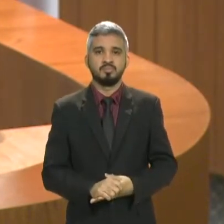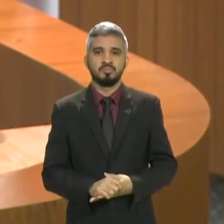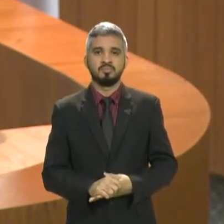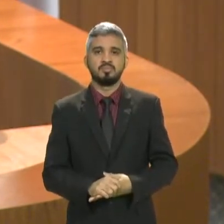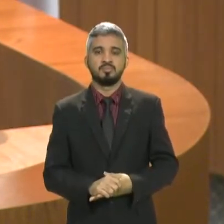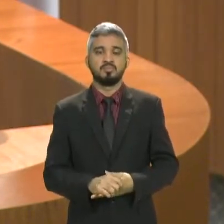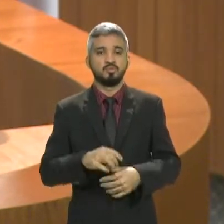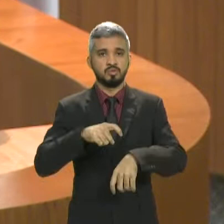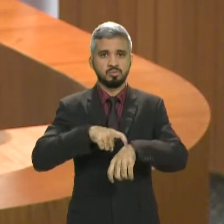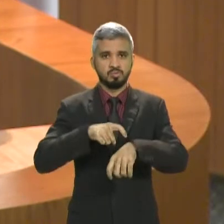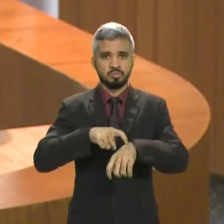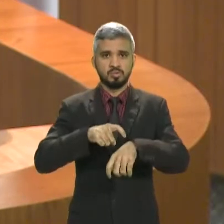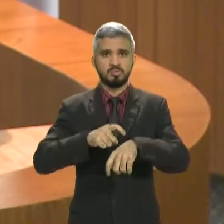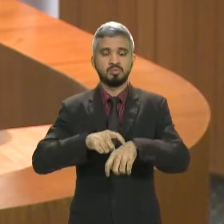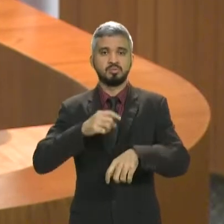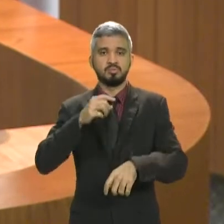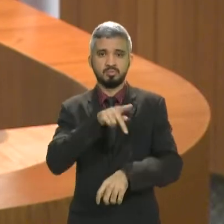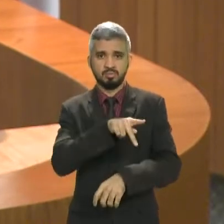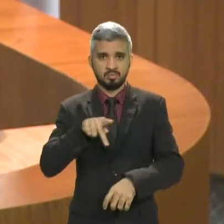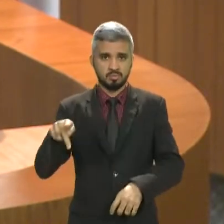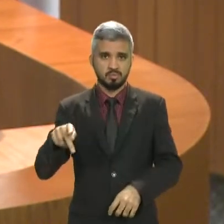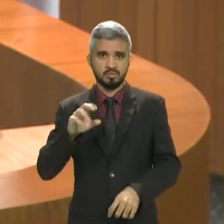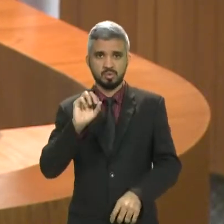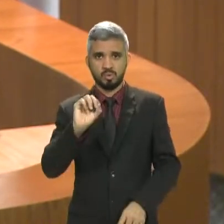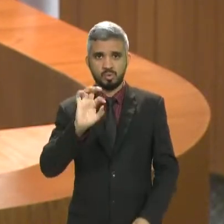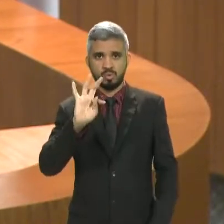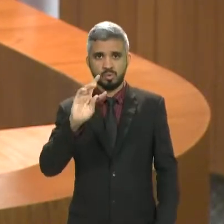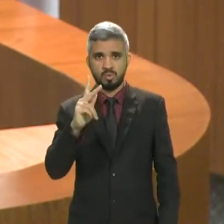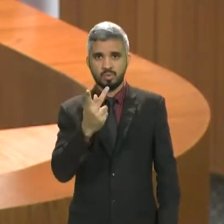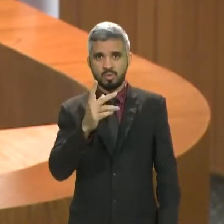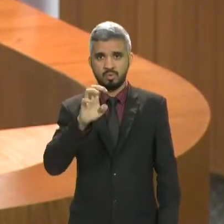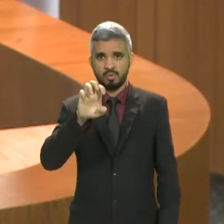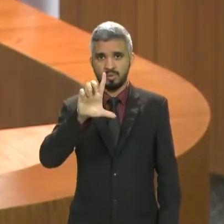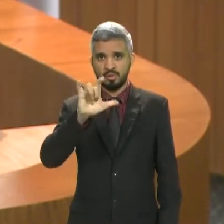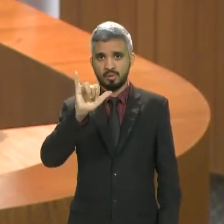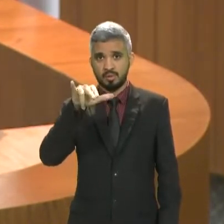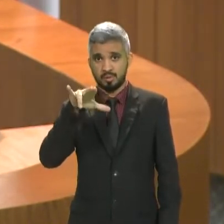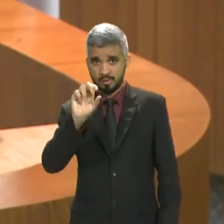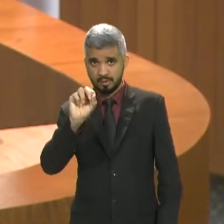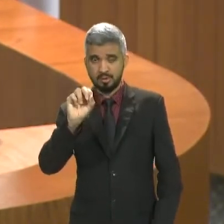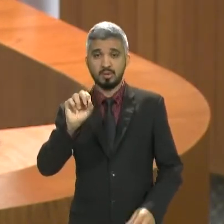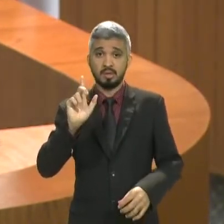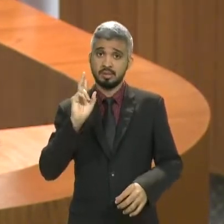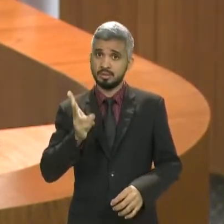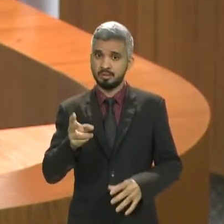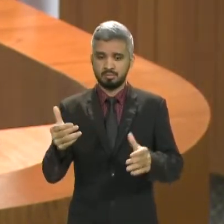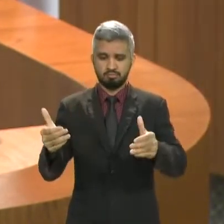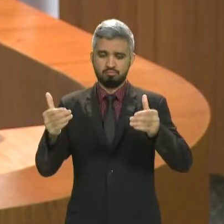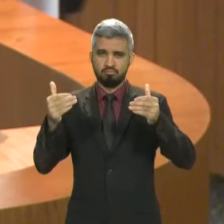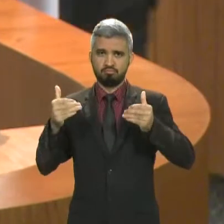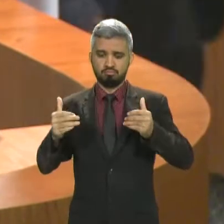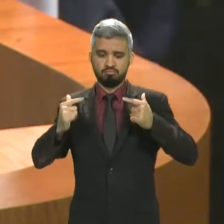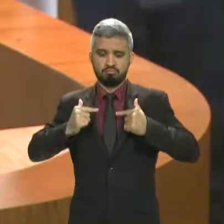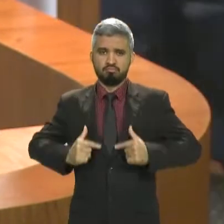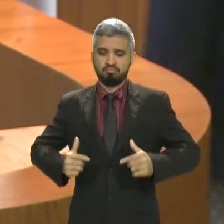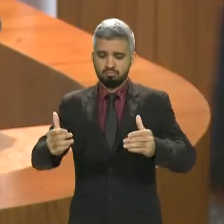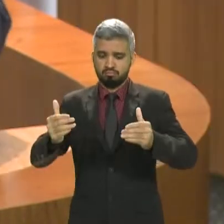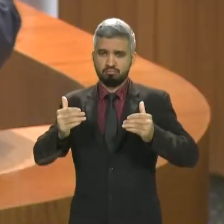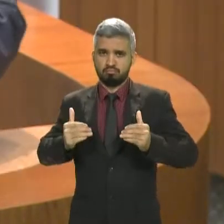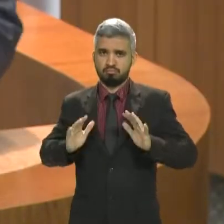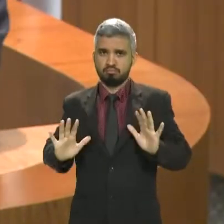harmônica e imparcial do presidente Otelino, dentro dessas questões que se trata da Assembleia